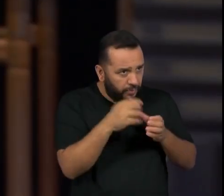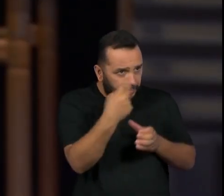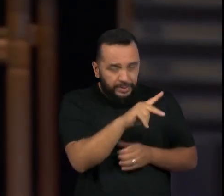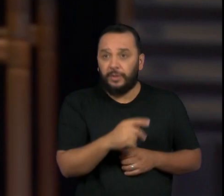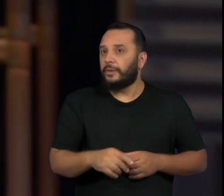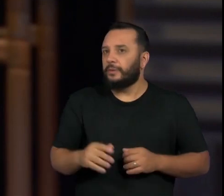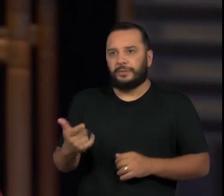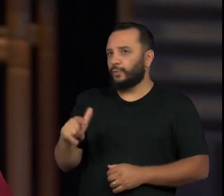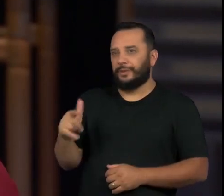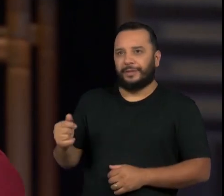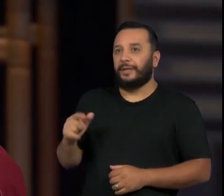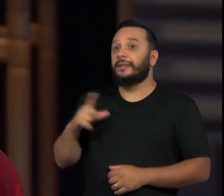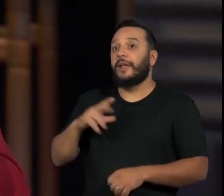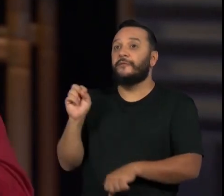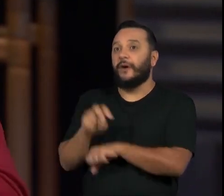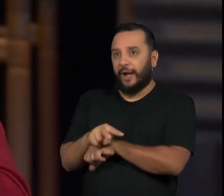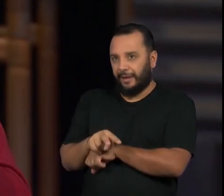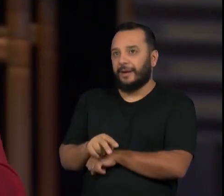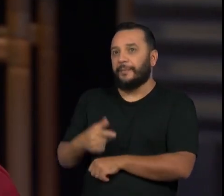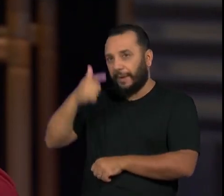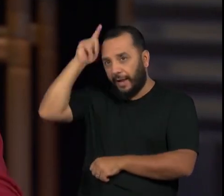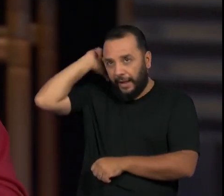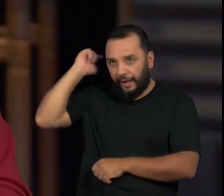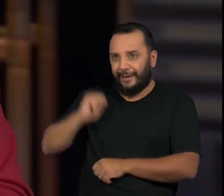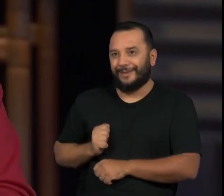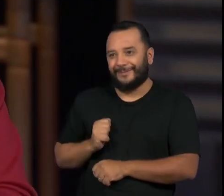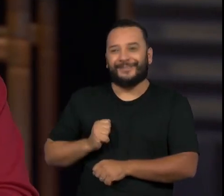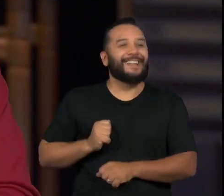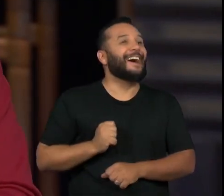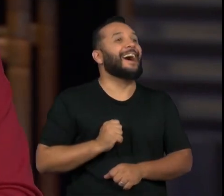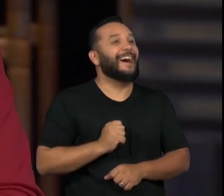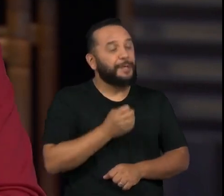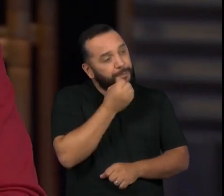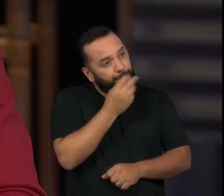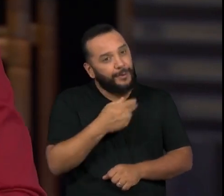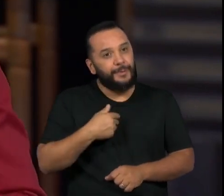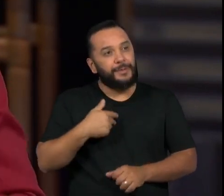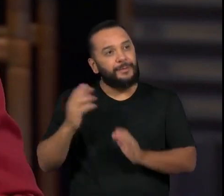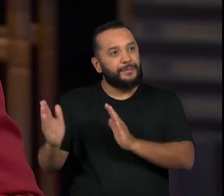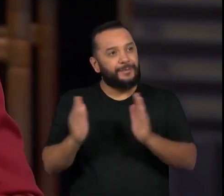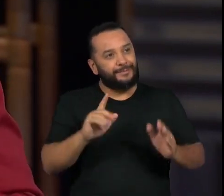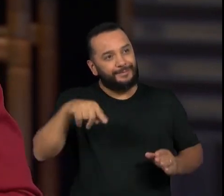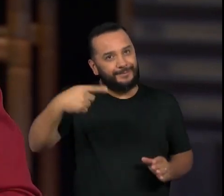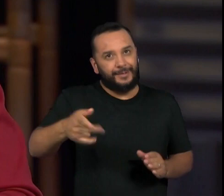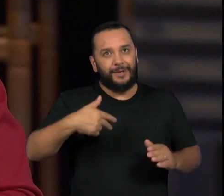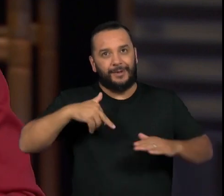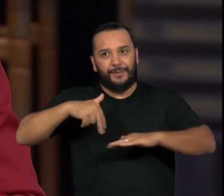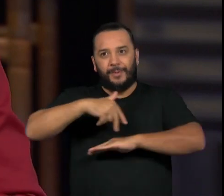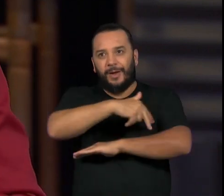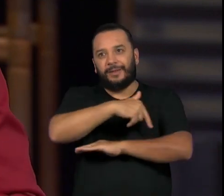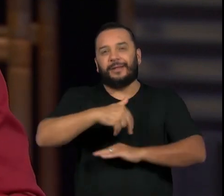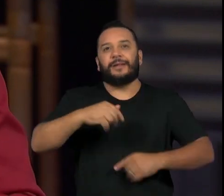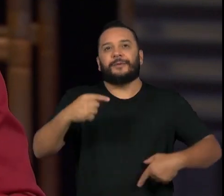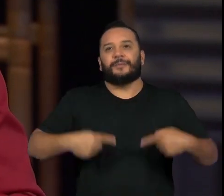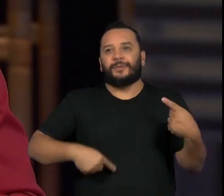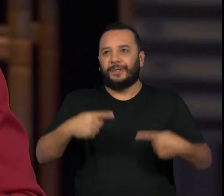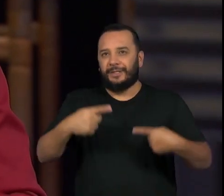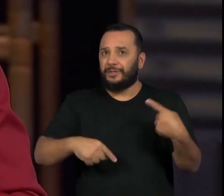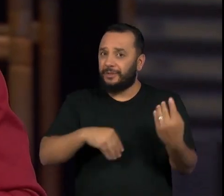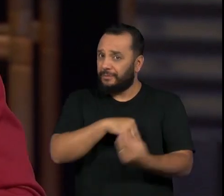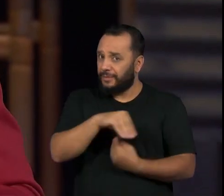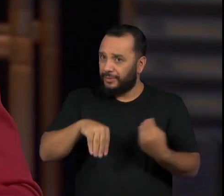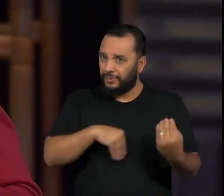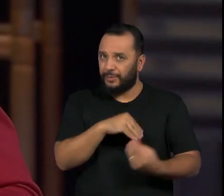vaga. Tem vaga. Tem vaga, gente, que bom. Porque no próximo bloco, moda e política se